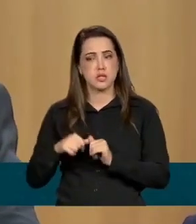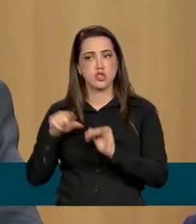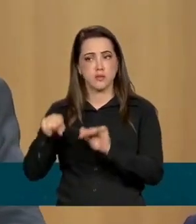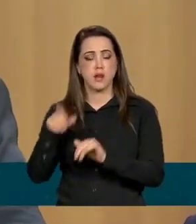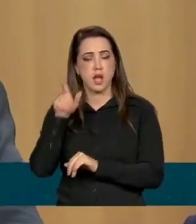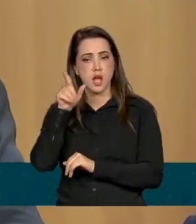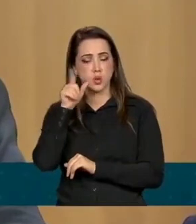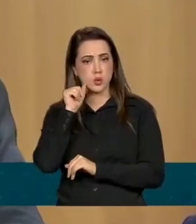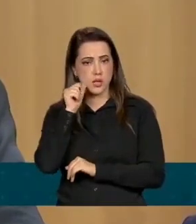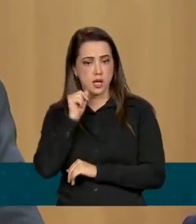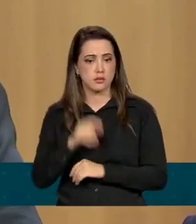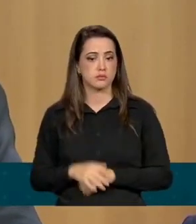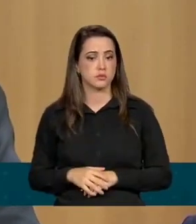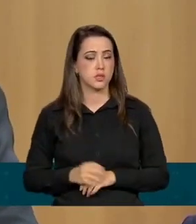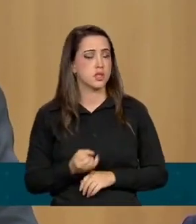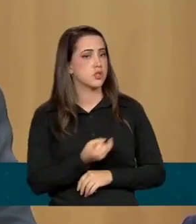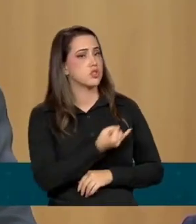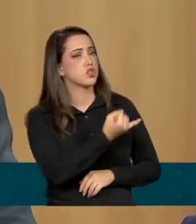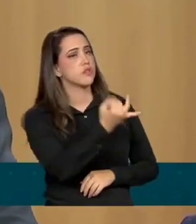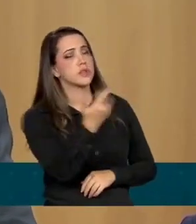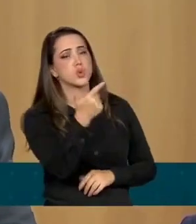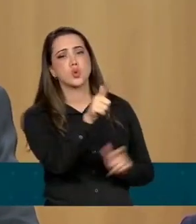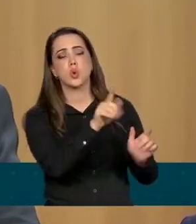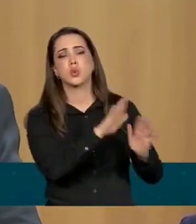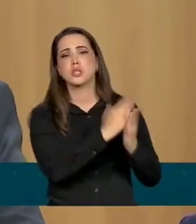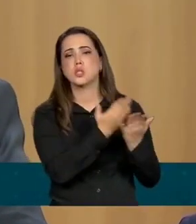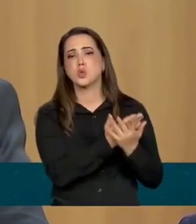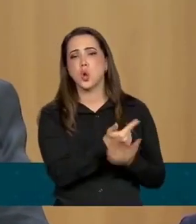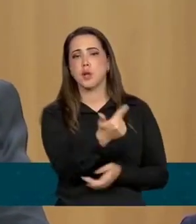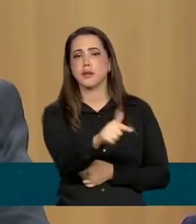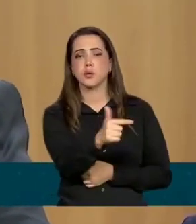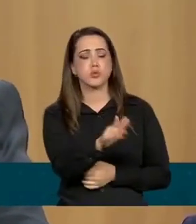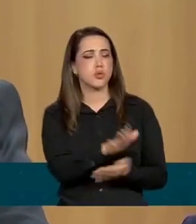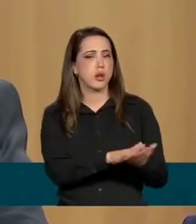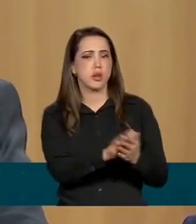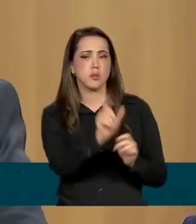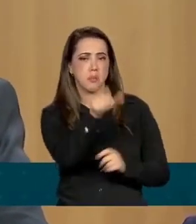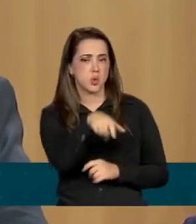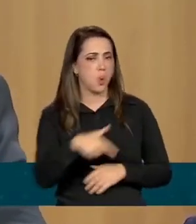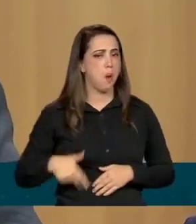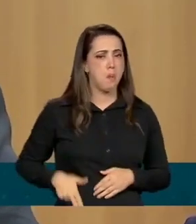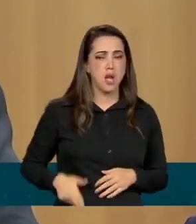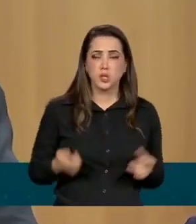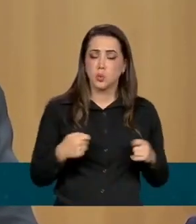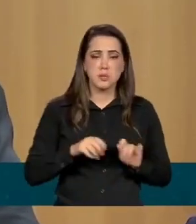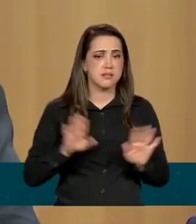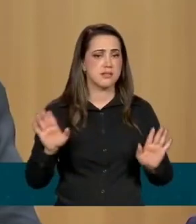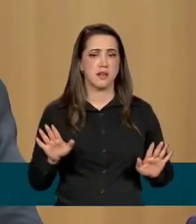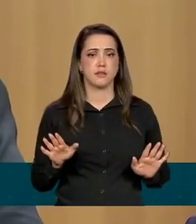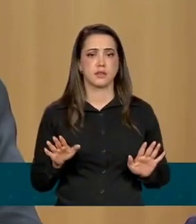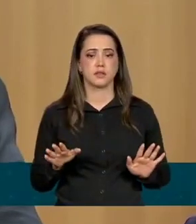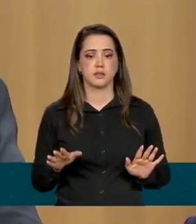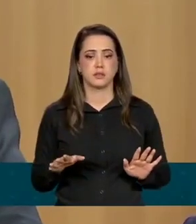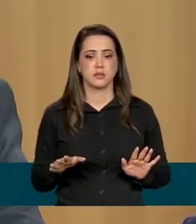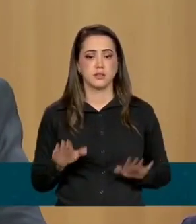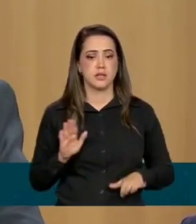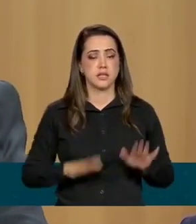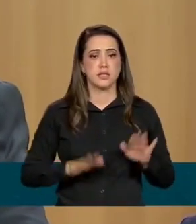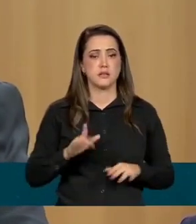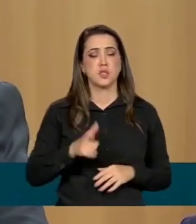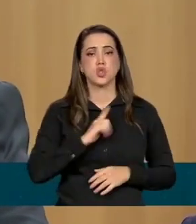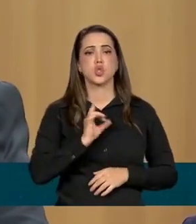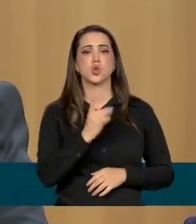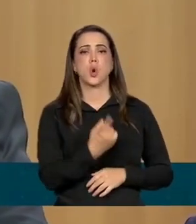estive. E havia uma imensa maioria de escolas em que não havia vigilantes armados. E havia escolas em que havia apenas o